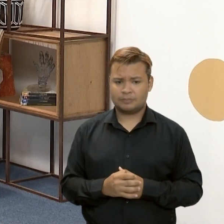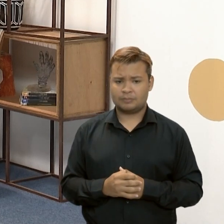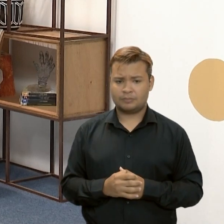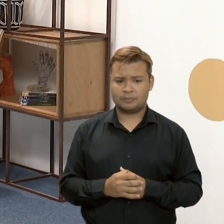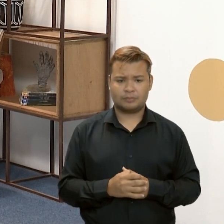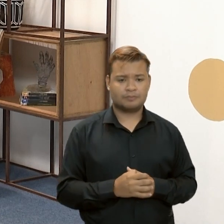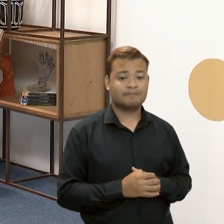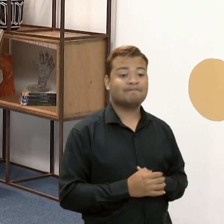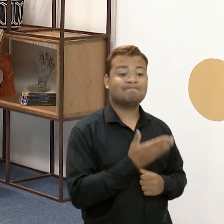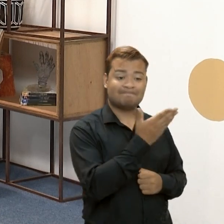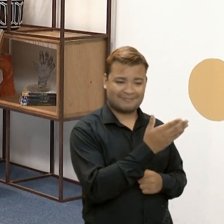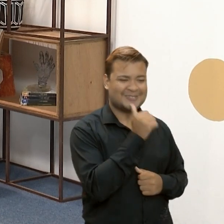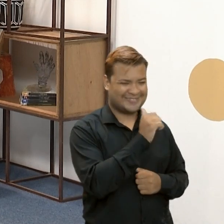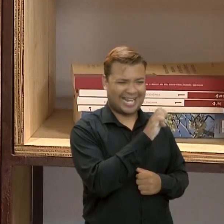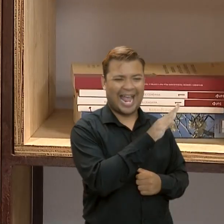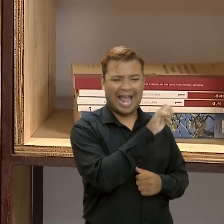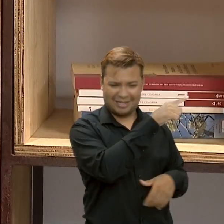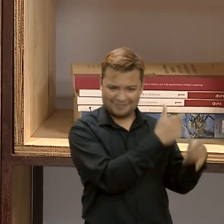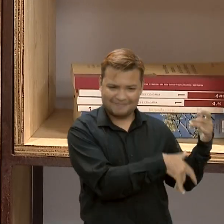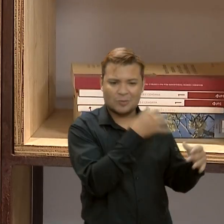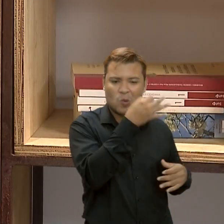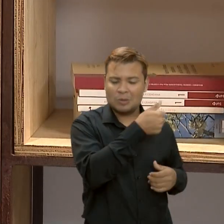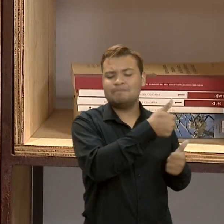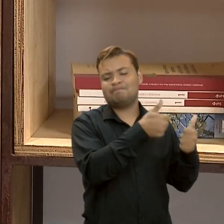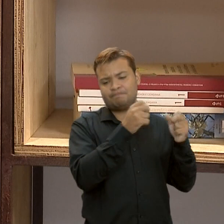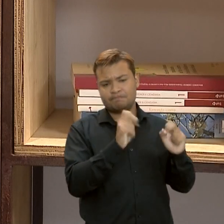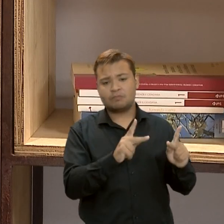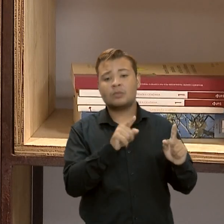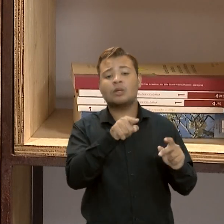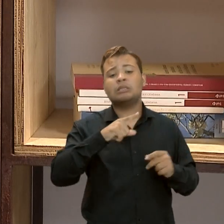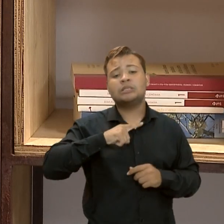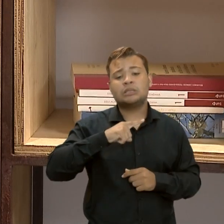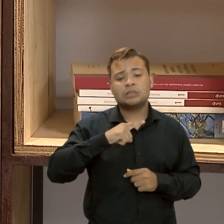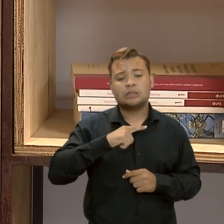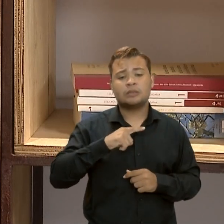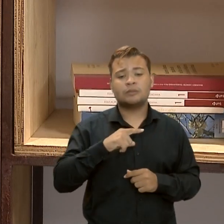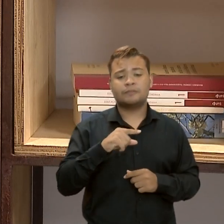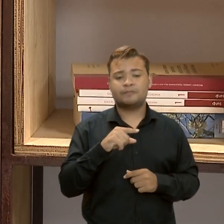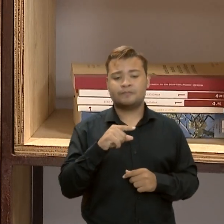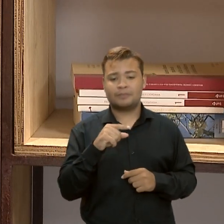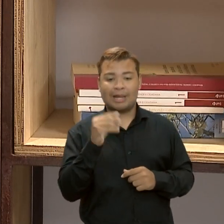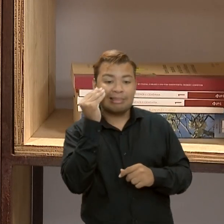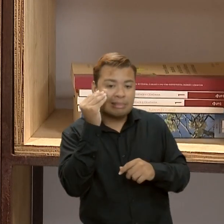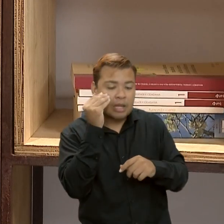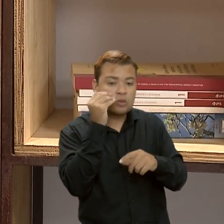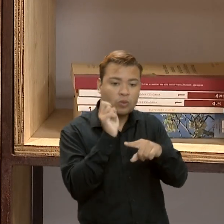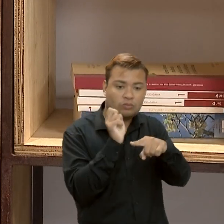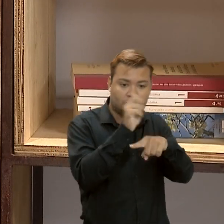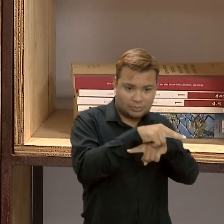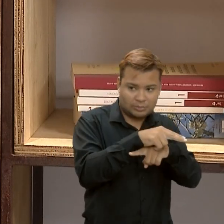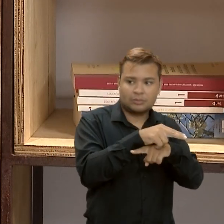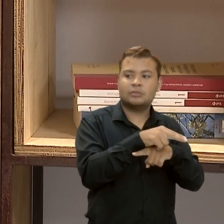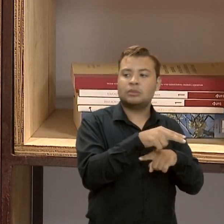A Eve tinha comentado sobre essa negação que ela teve ao tentar entrar no liceu, né? E um fato que